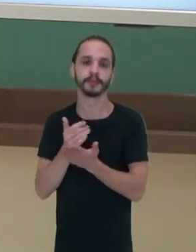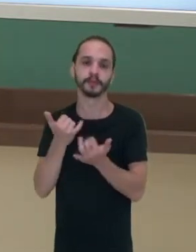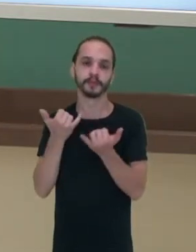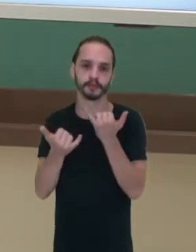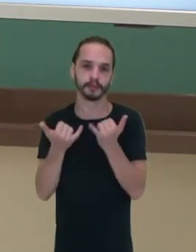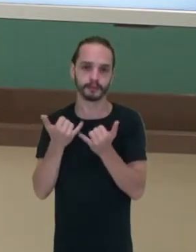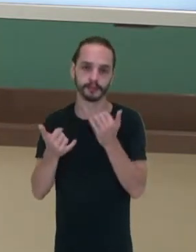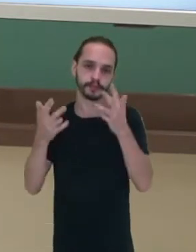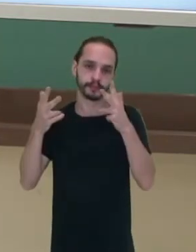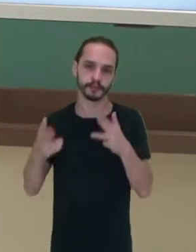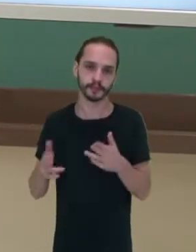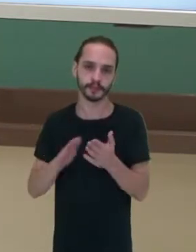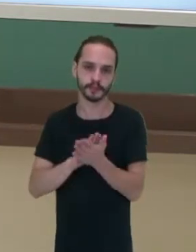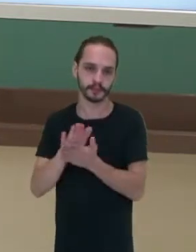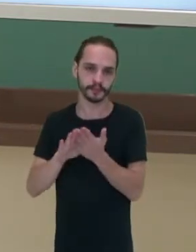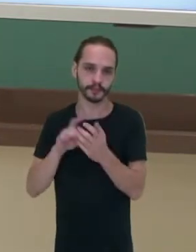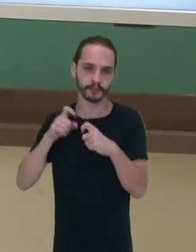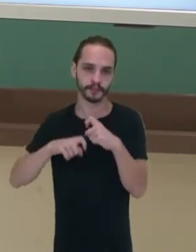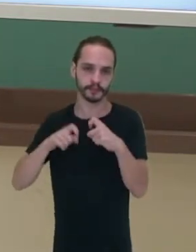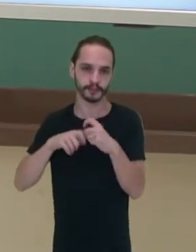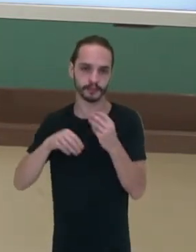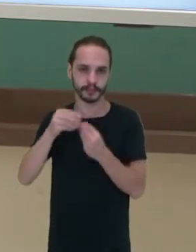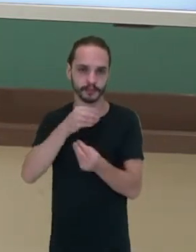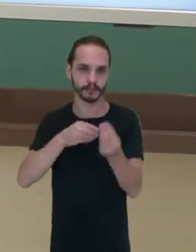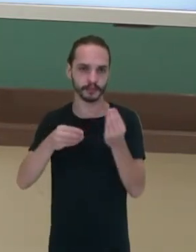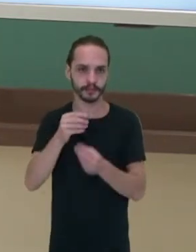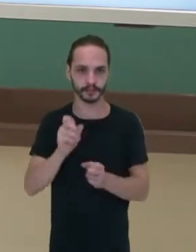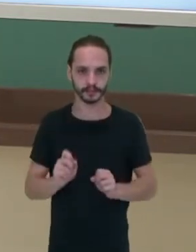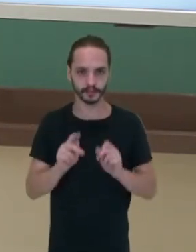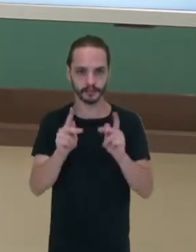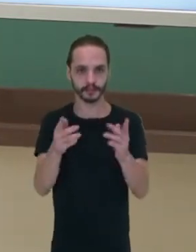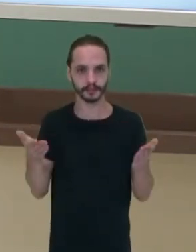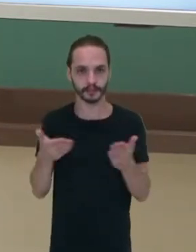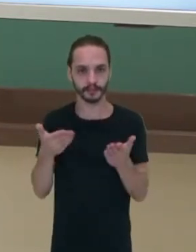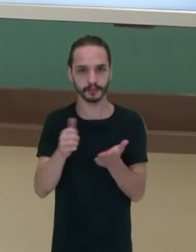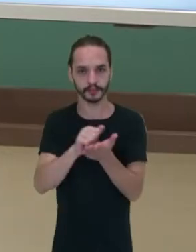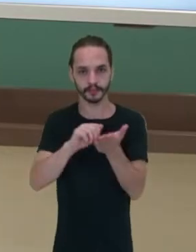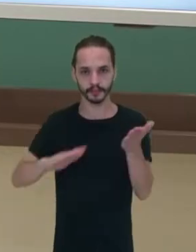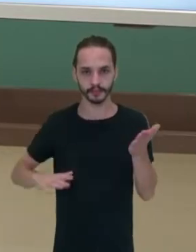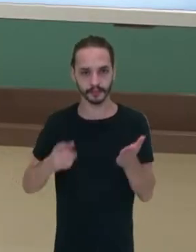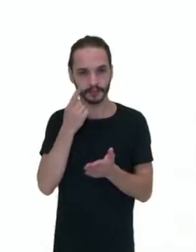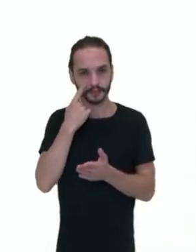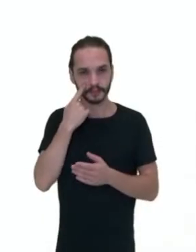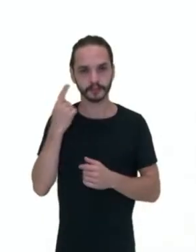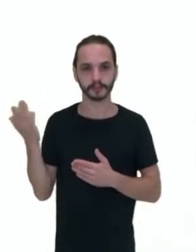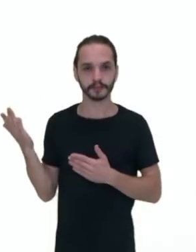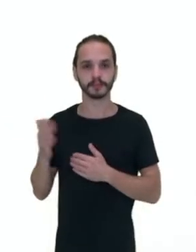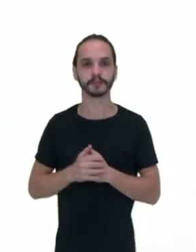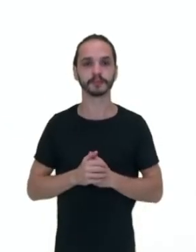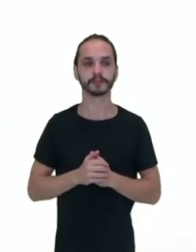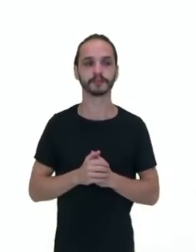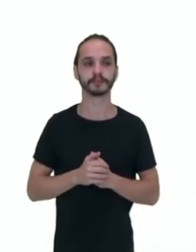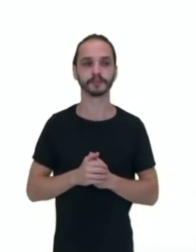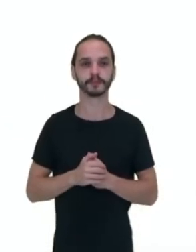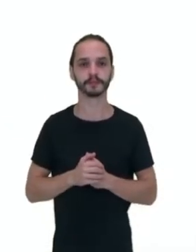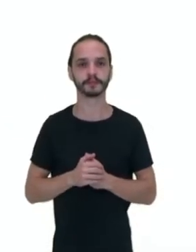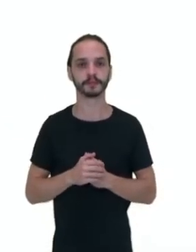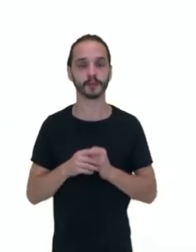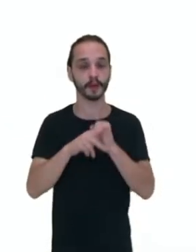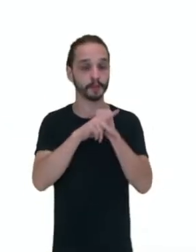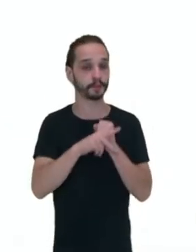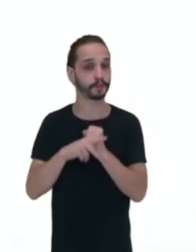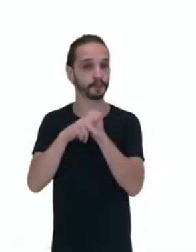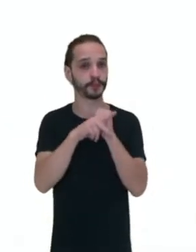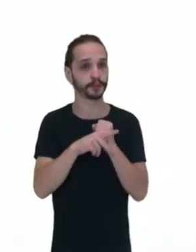reprodução assexuada. Ok, minha gente? Bora lá fazer uma atividade então? Vem comigo. Os protozoários